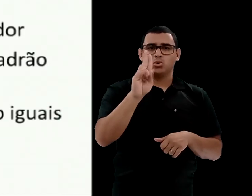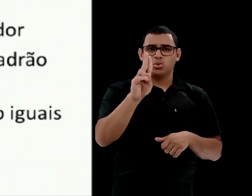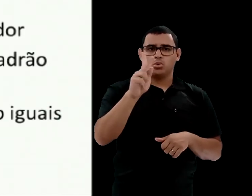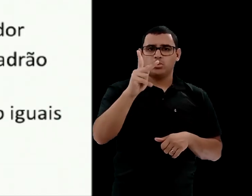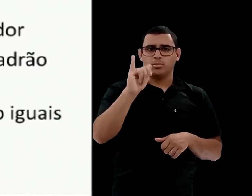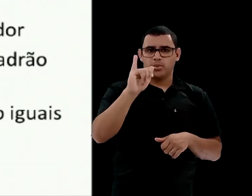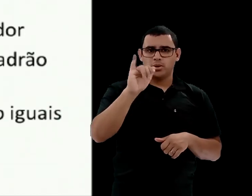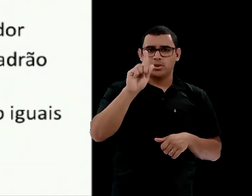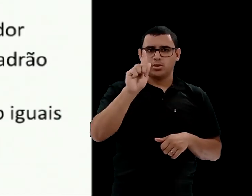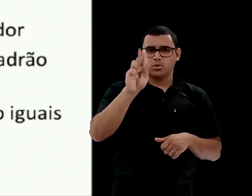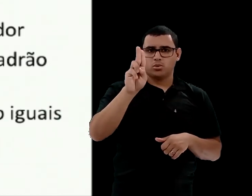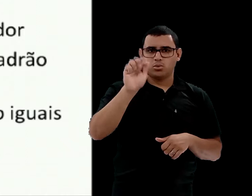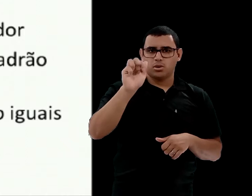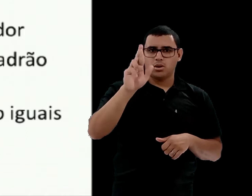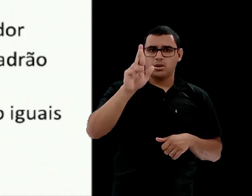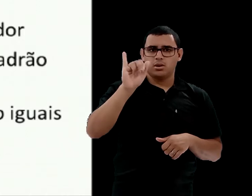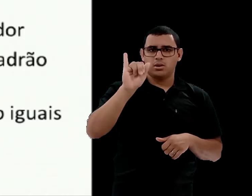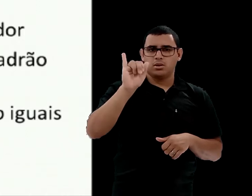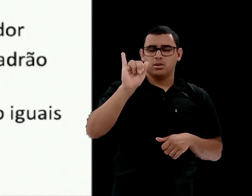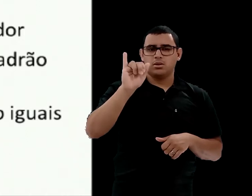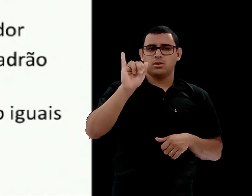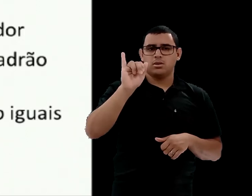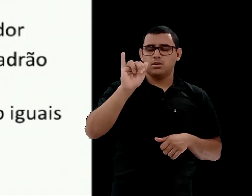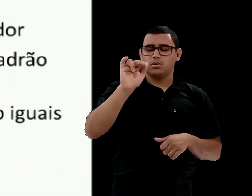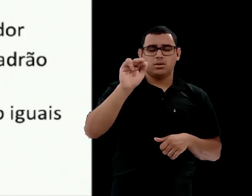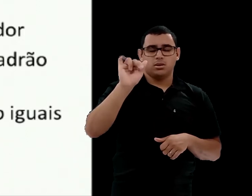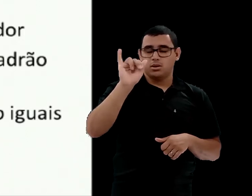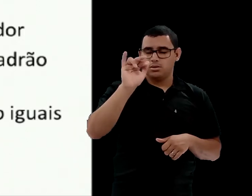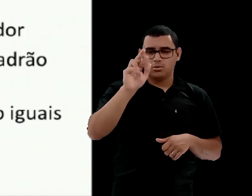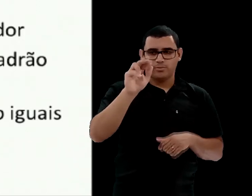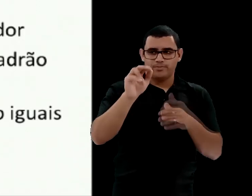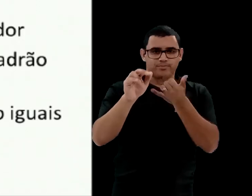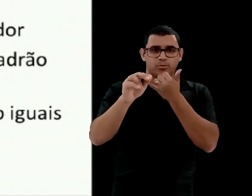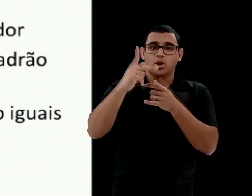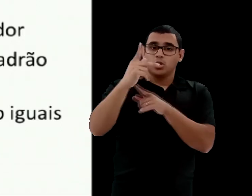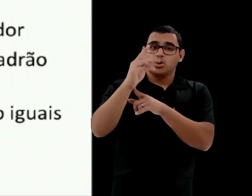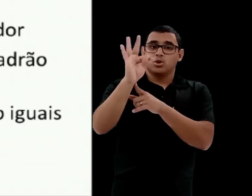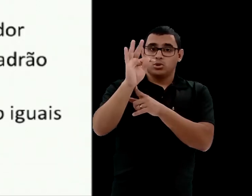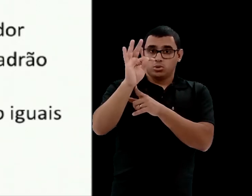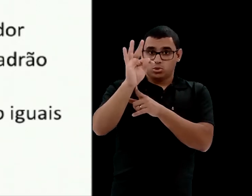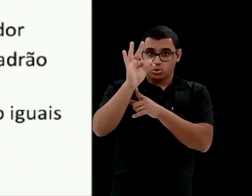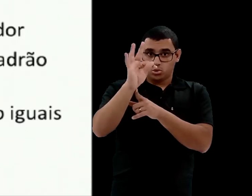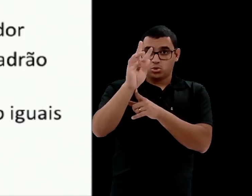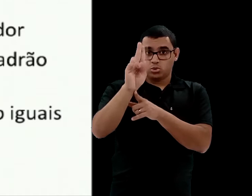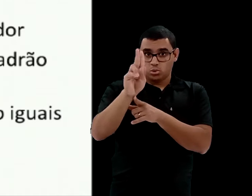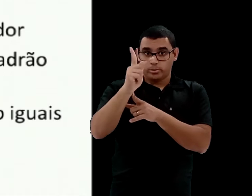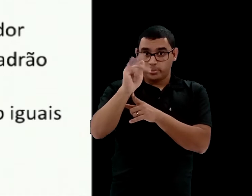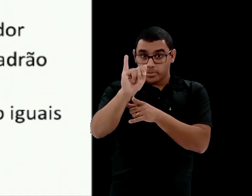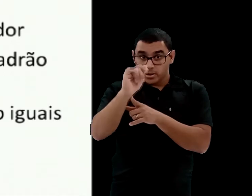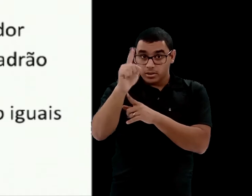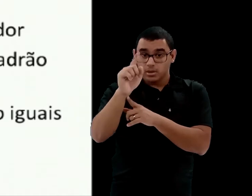os Tupi-Guarani. O contato com esses povos, como eu já falei, foi devastador.